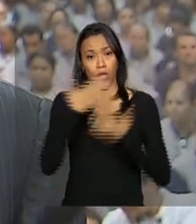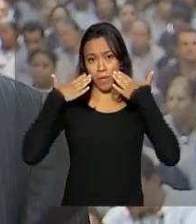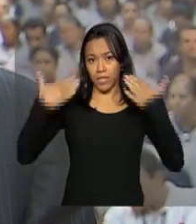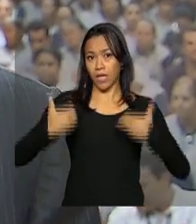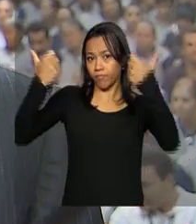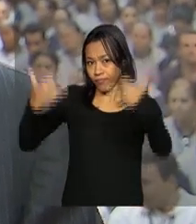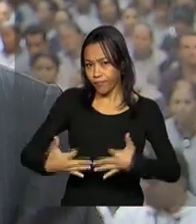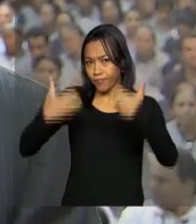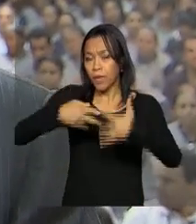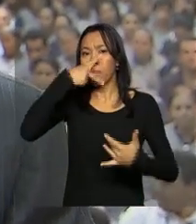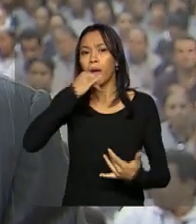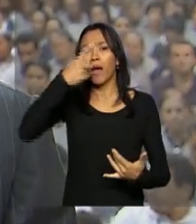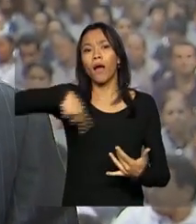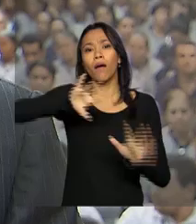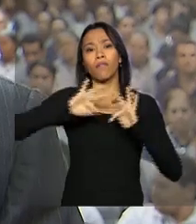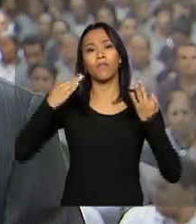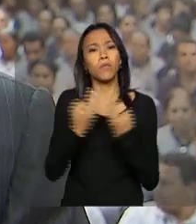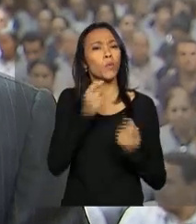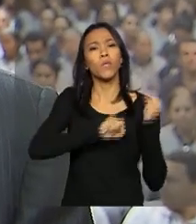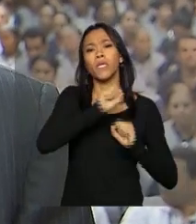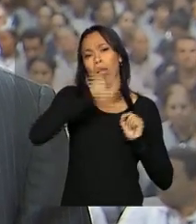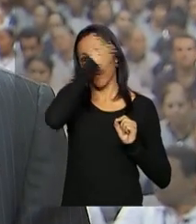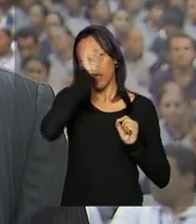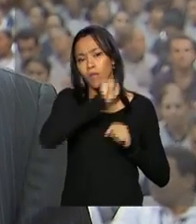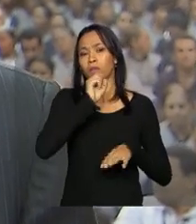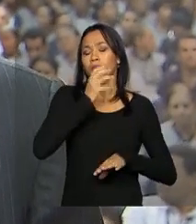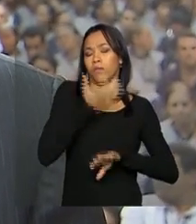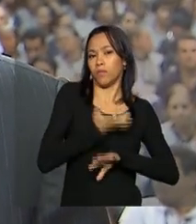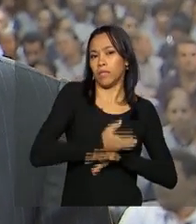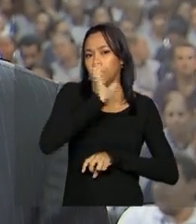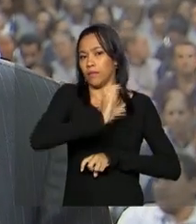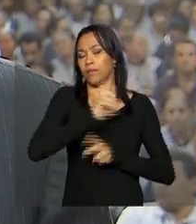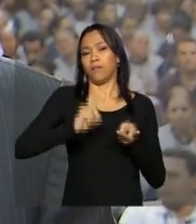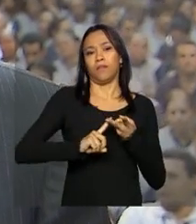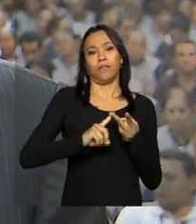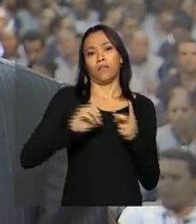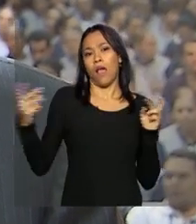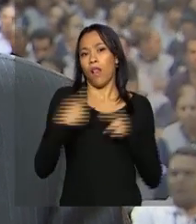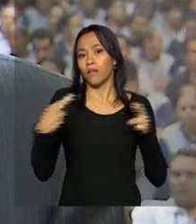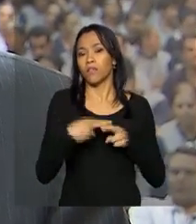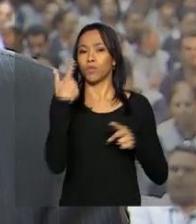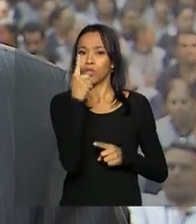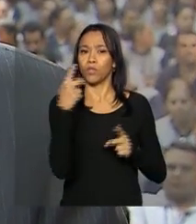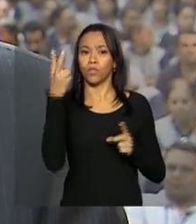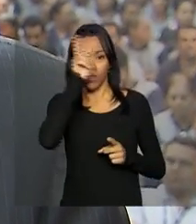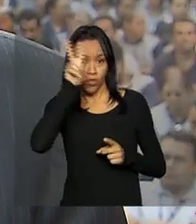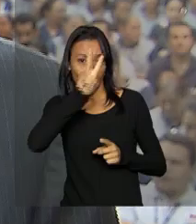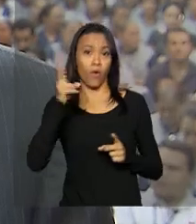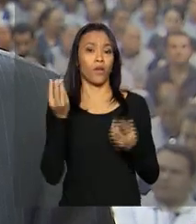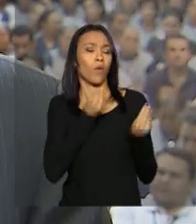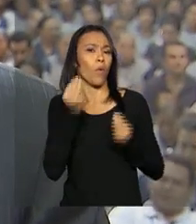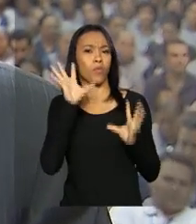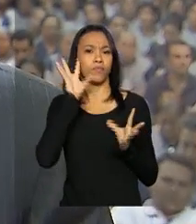pros familiares tudo que aprenderam em ciências relacionando com a história com a geografia os 113 países onde tem o